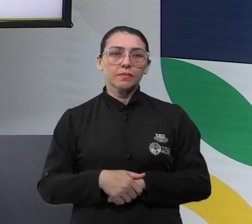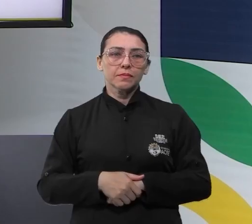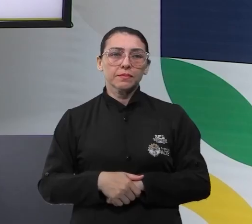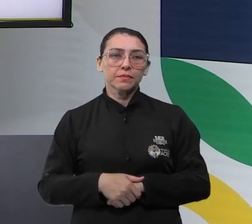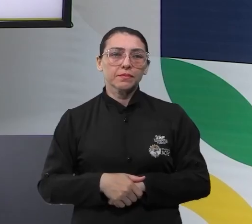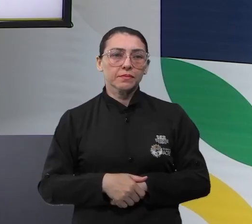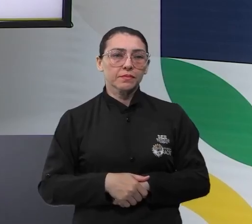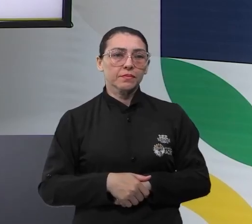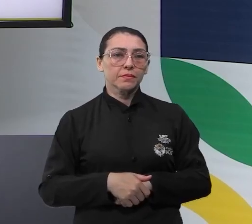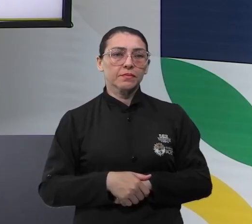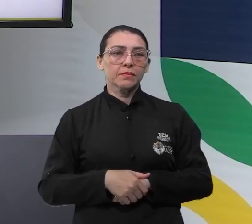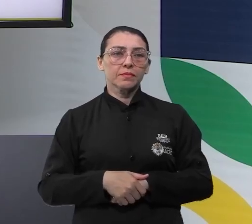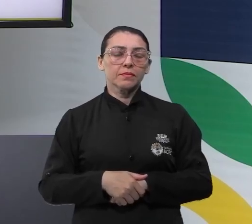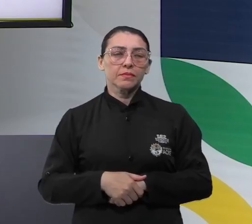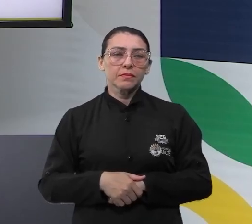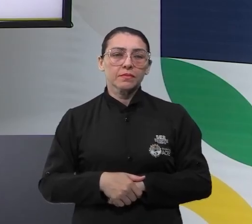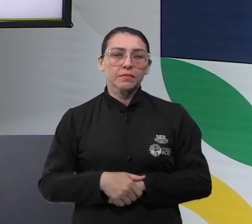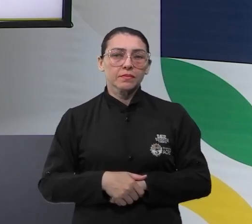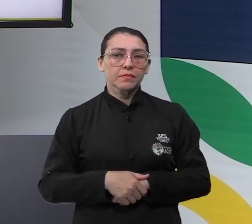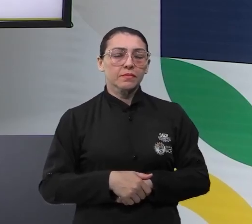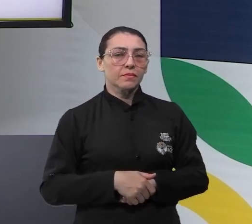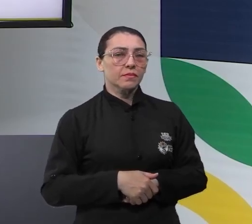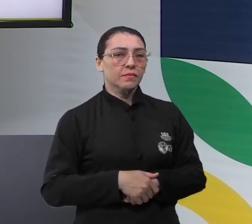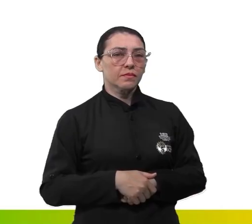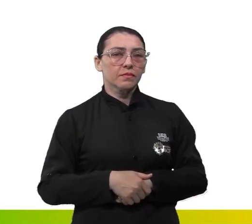tempo. Tudo bem?